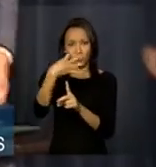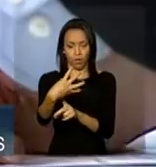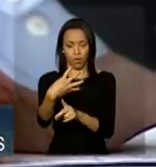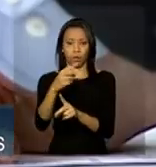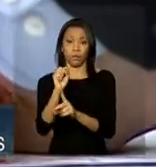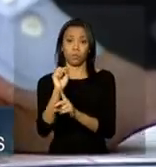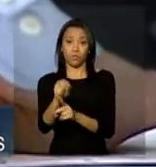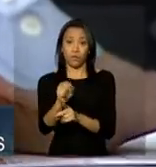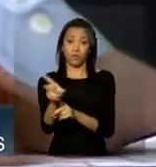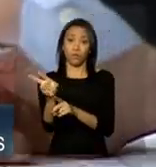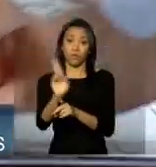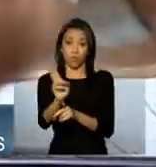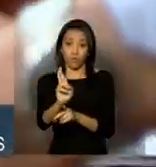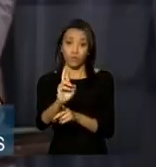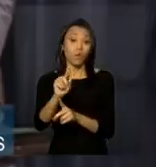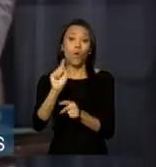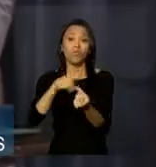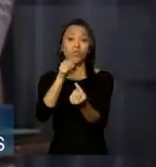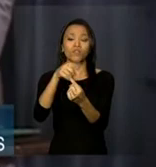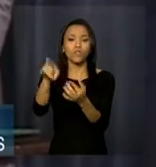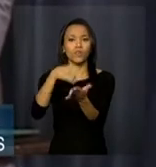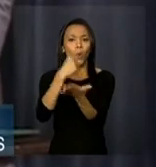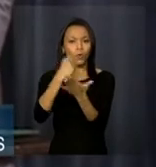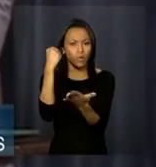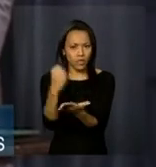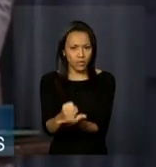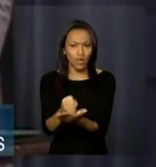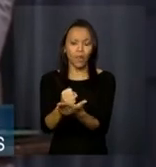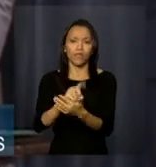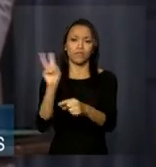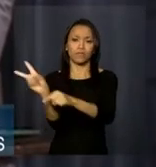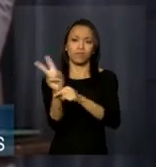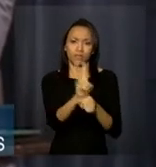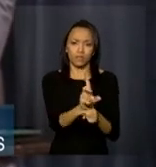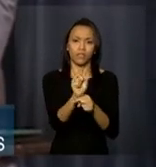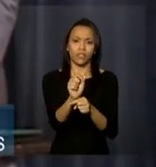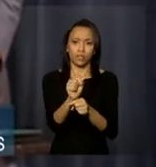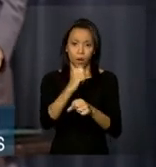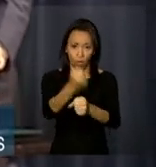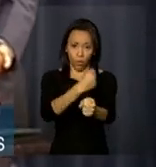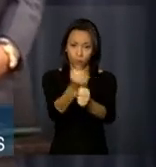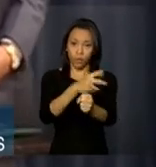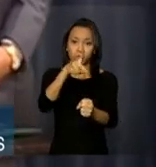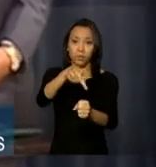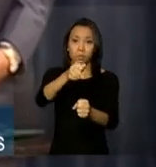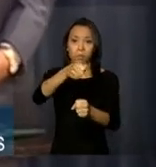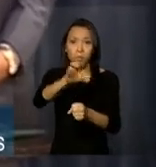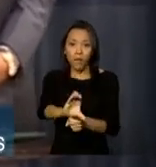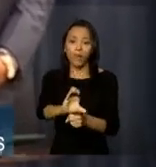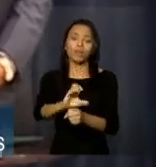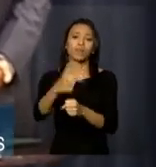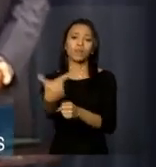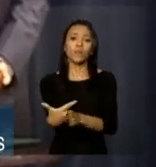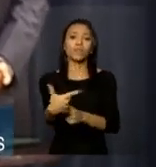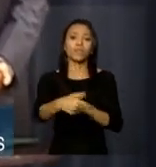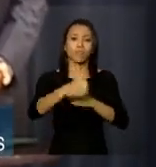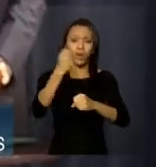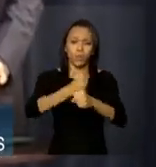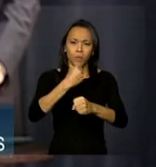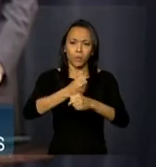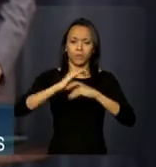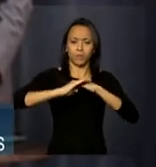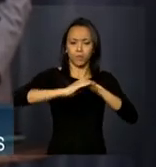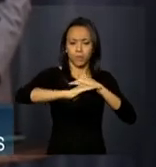R$ 4.094.500, destinado à contratação de operações de crédito para obras do PAC 2, Pavimentação e Qualificação de Vias